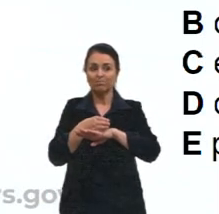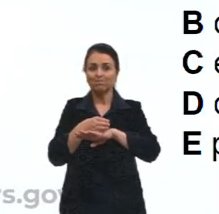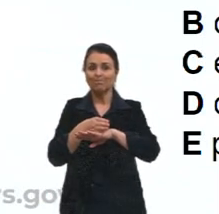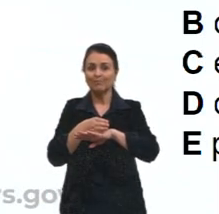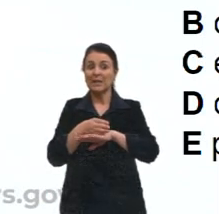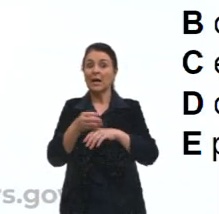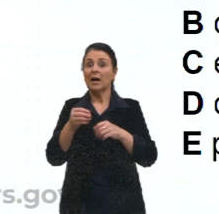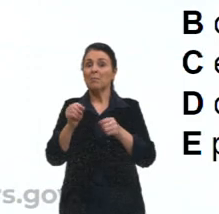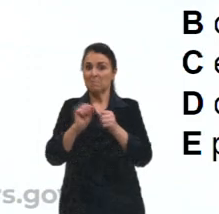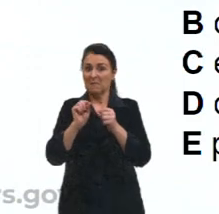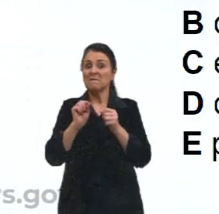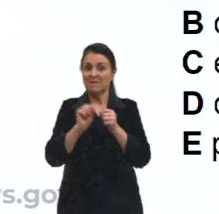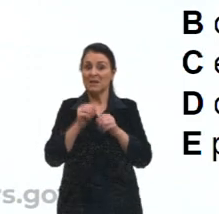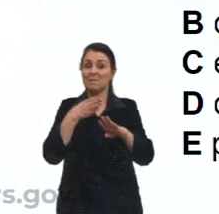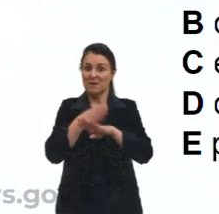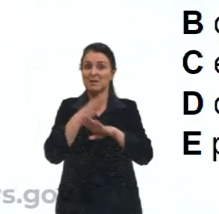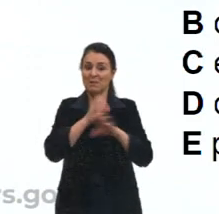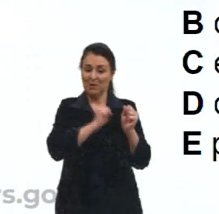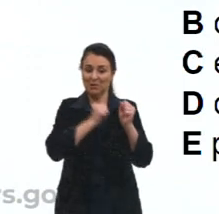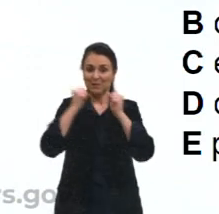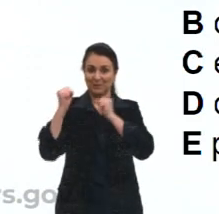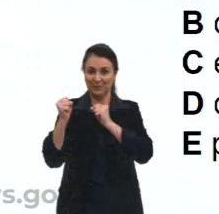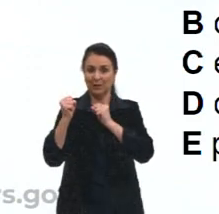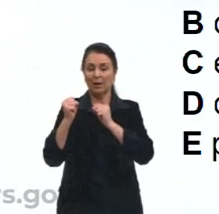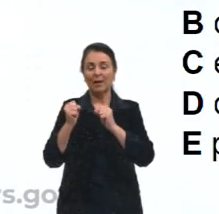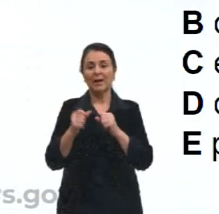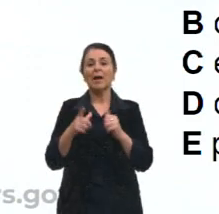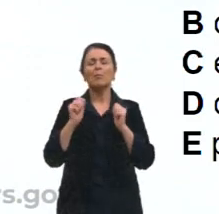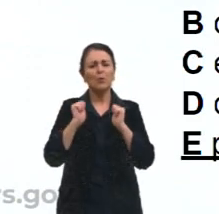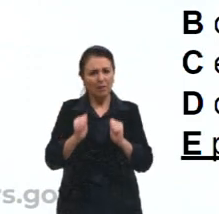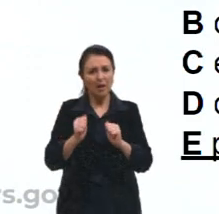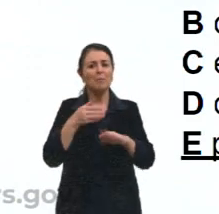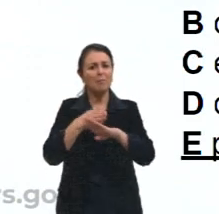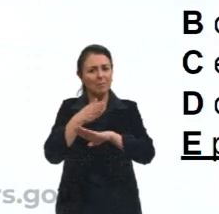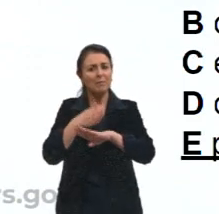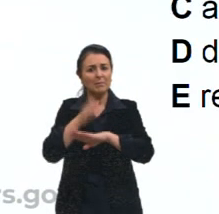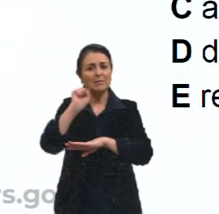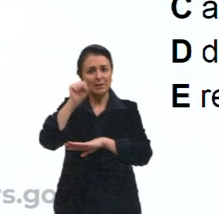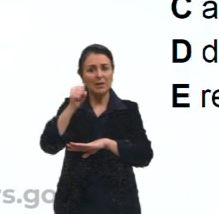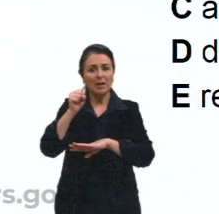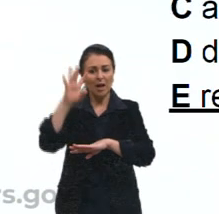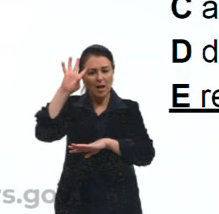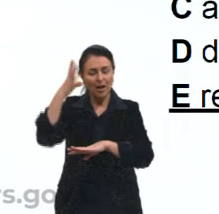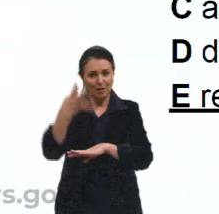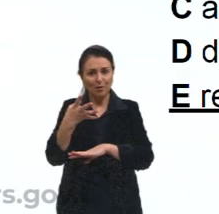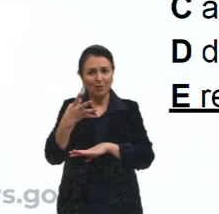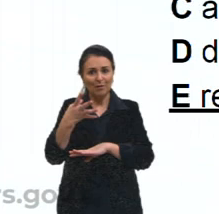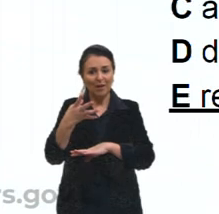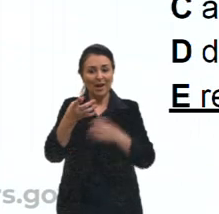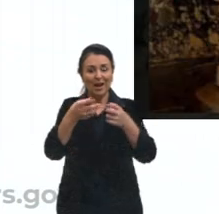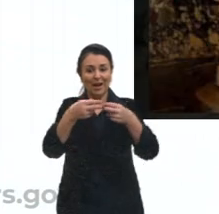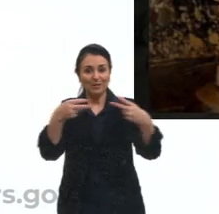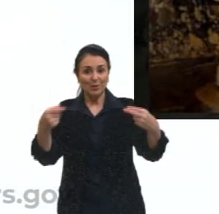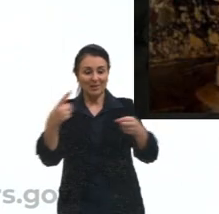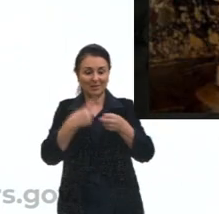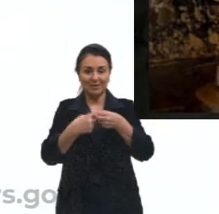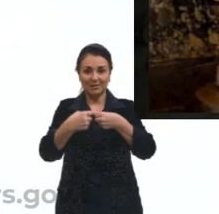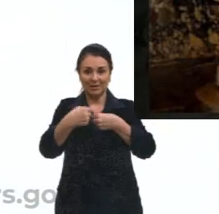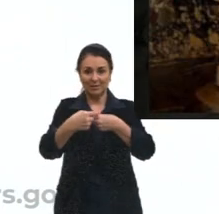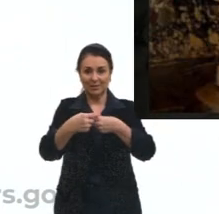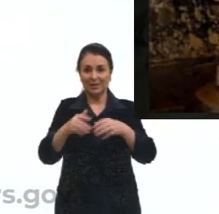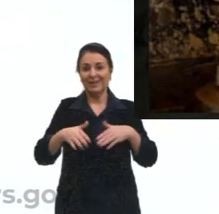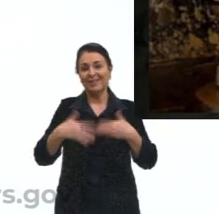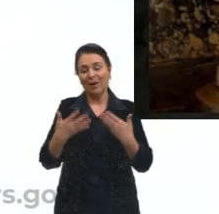poder né é ser a questão principal poder participar da tomada de decisões tão pessoal